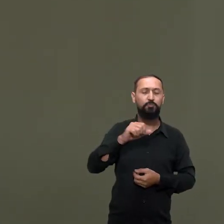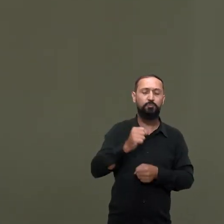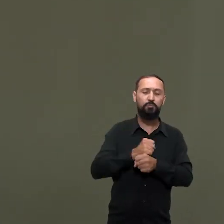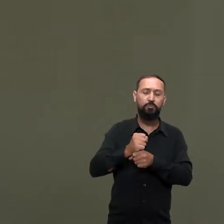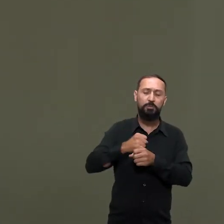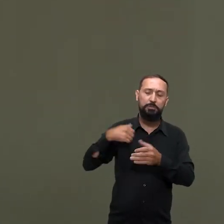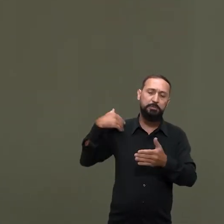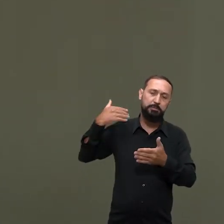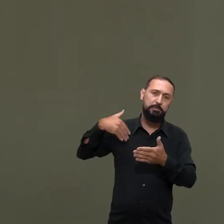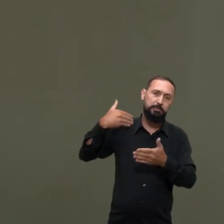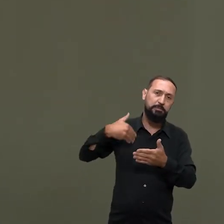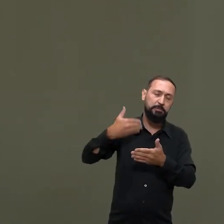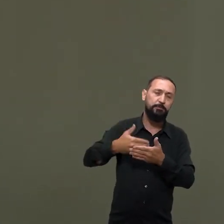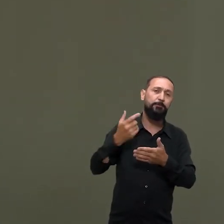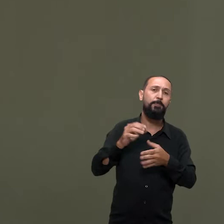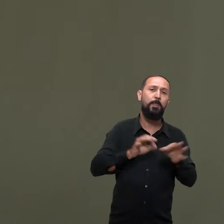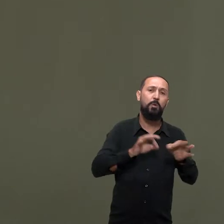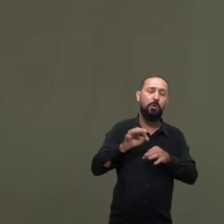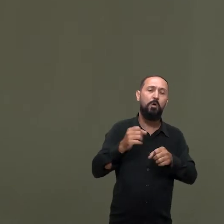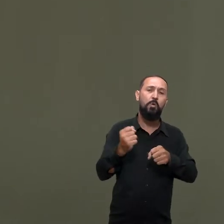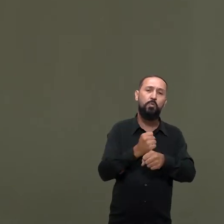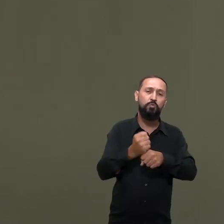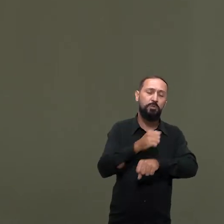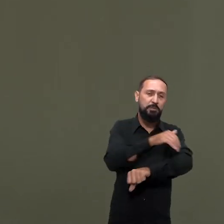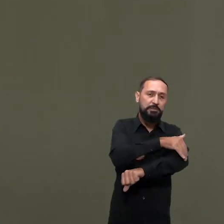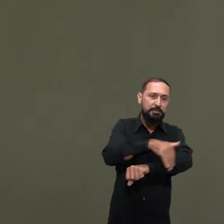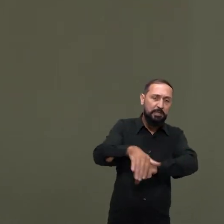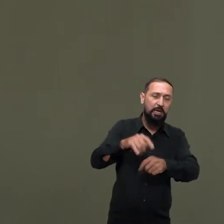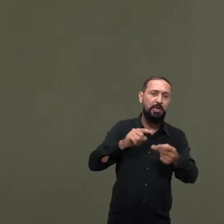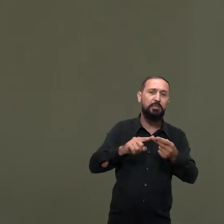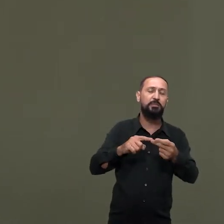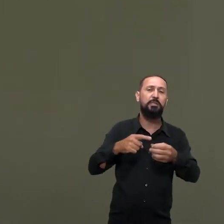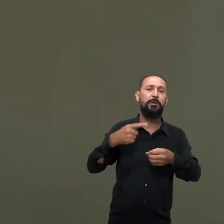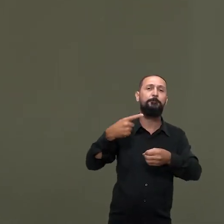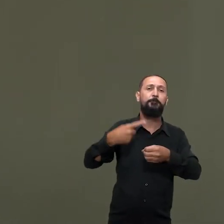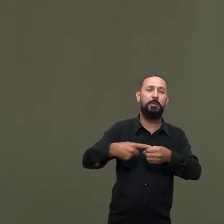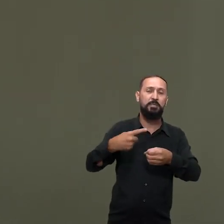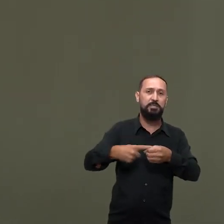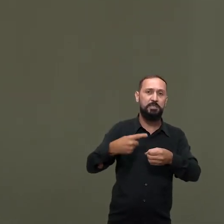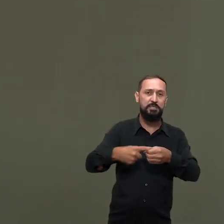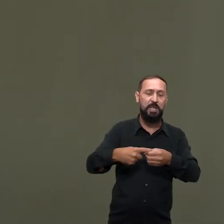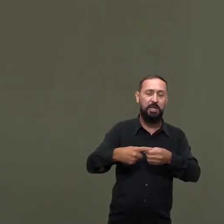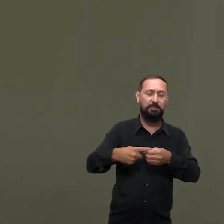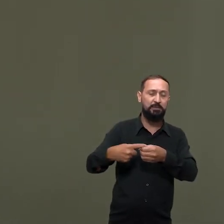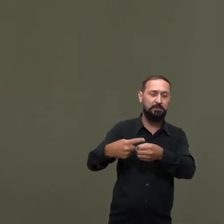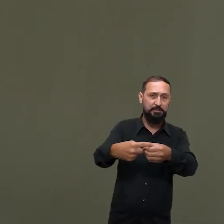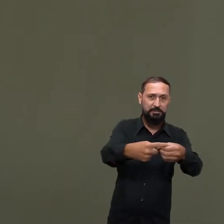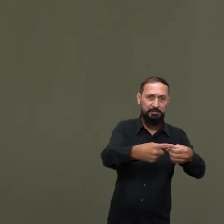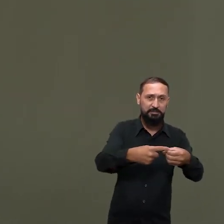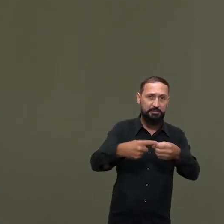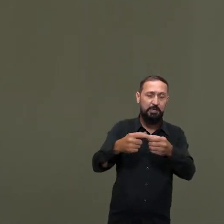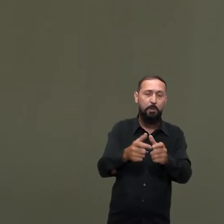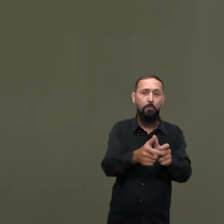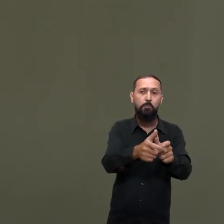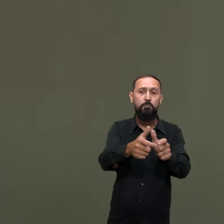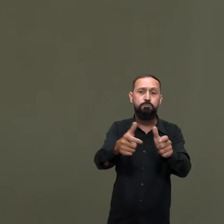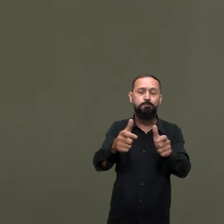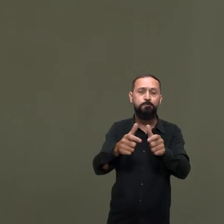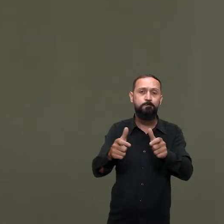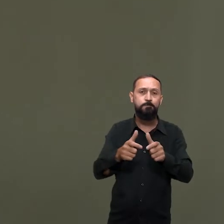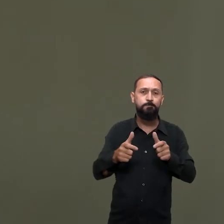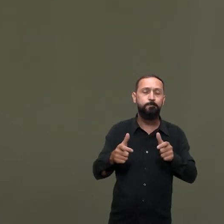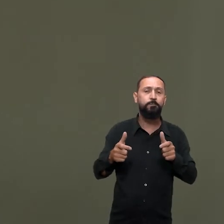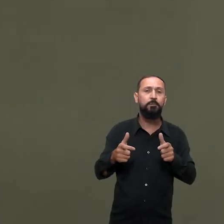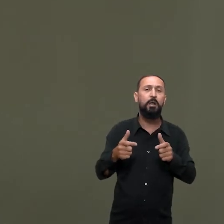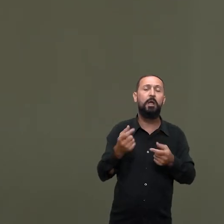nos últimos anos, a construção de estradas, as cidades estão florescendo,